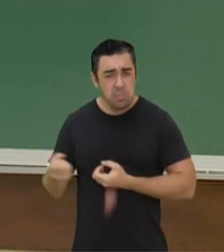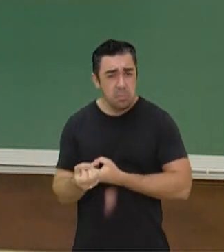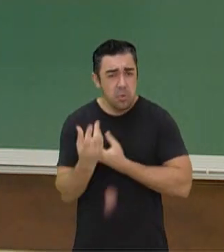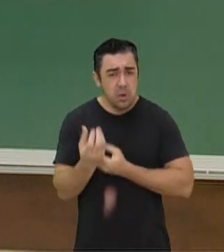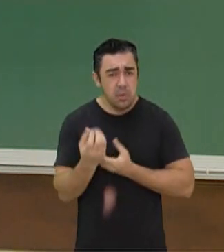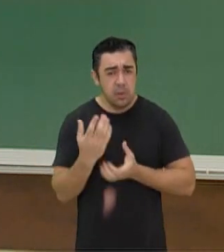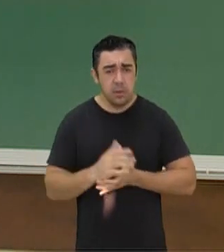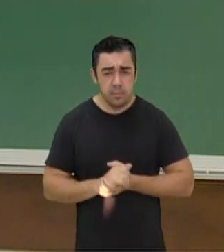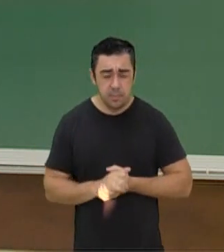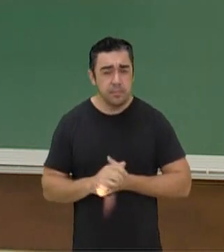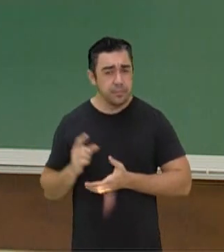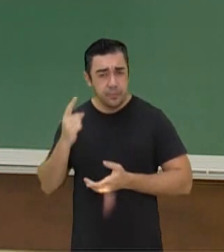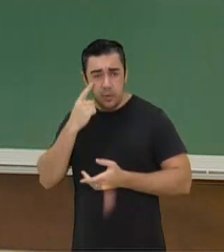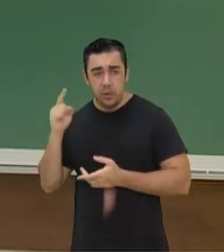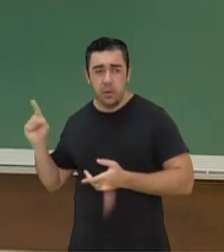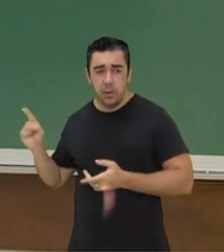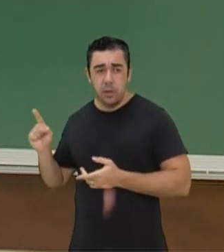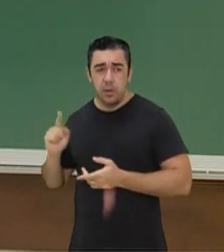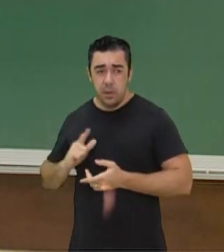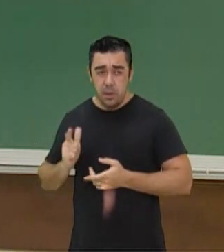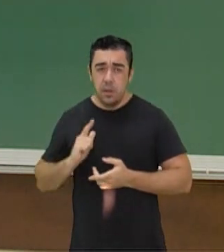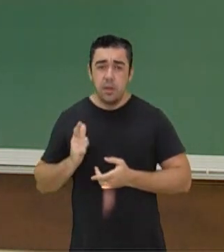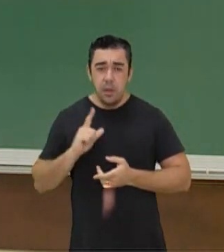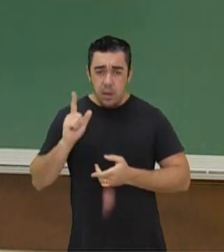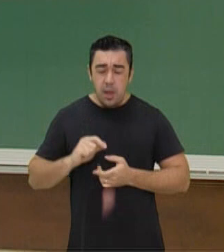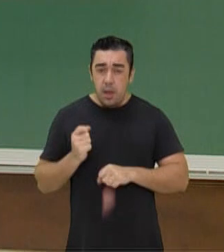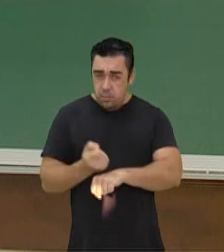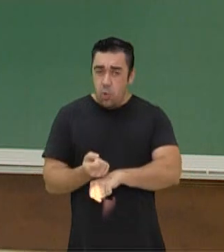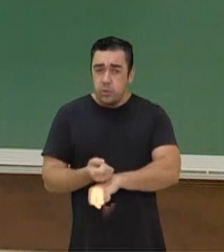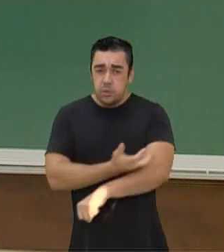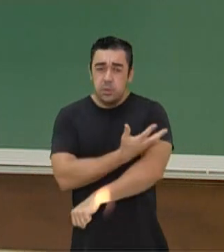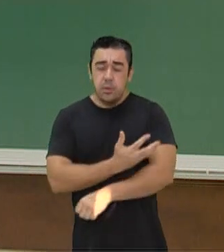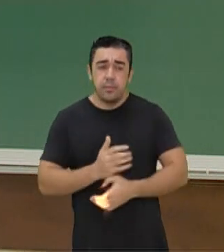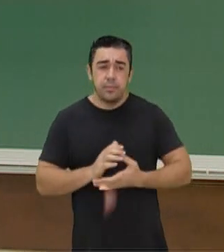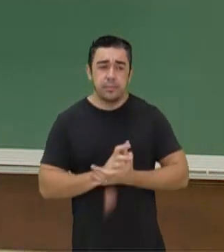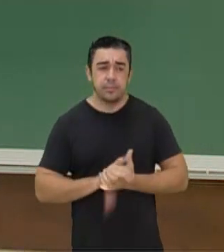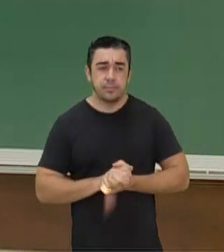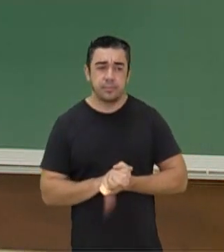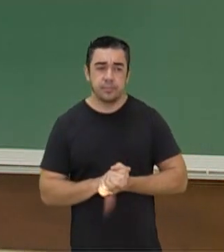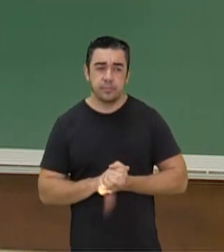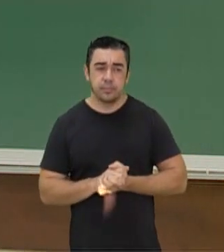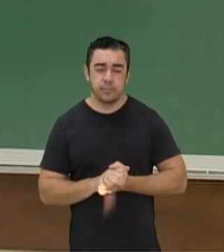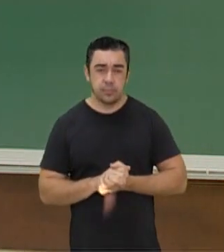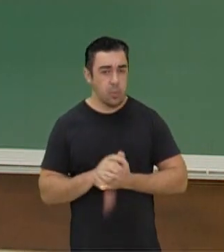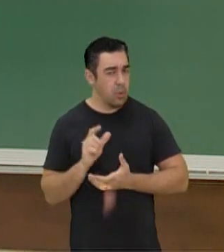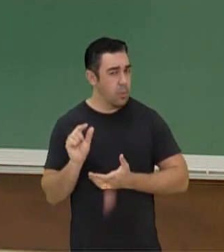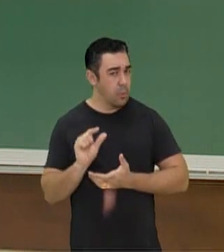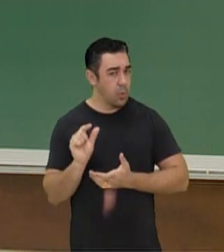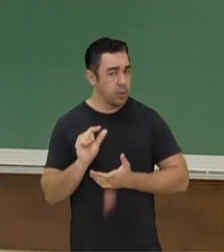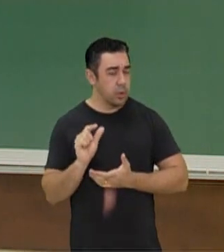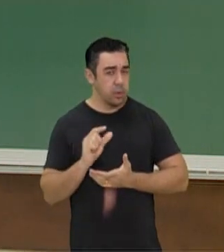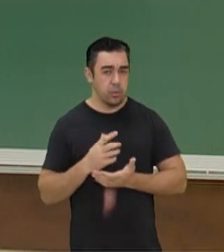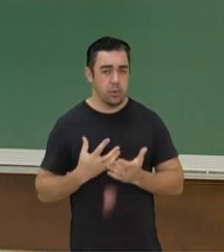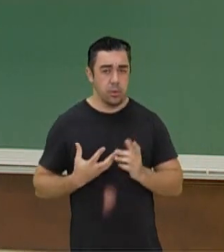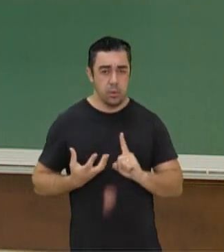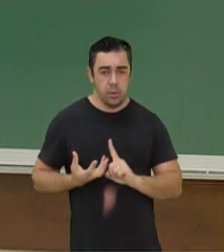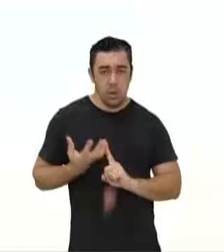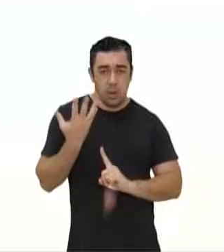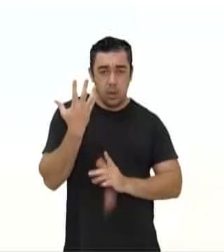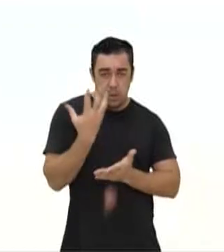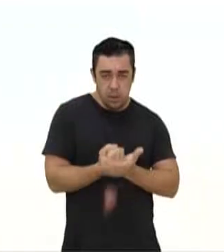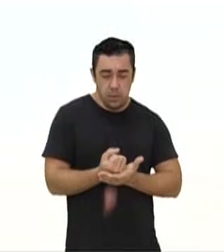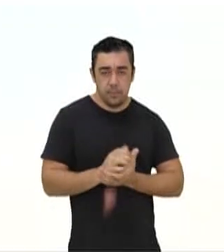trabalhando ali, nossa, algo assim bem emotivo mesmo. Biografia, um pouquinho do nosso